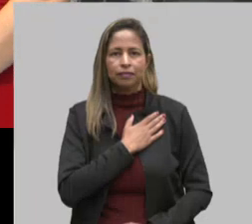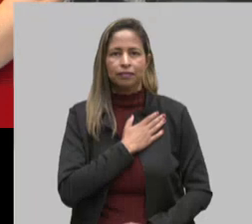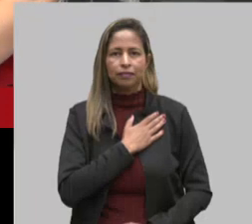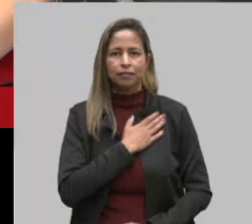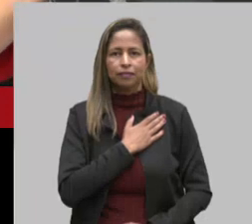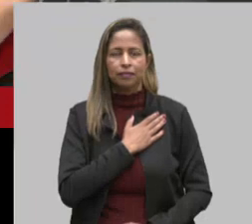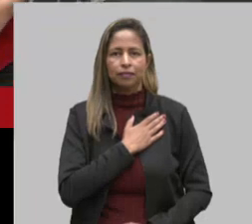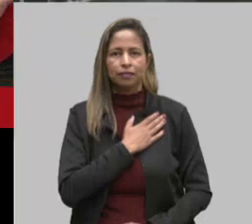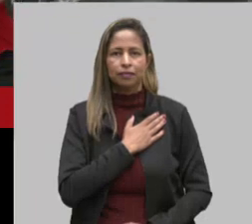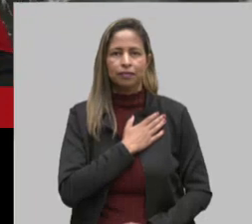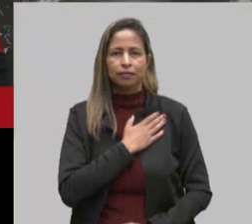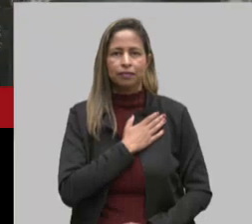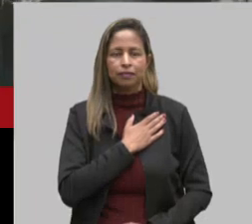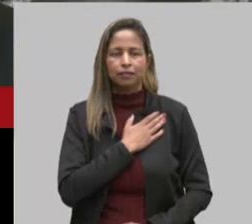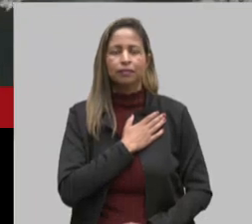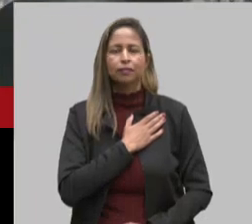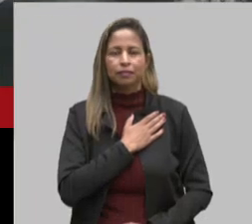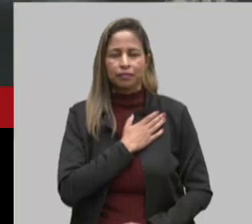h